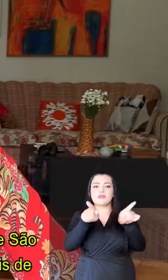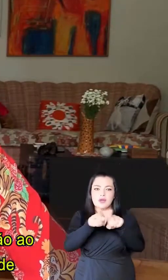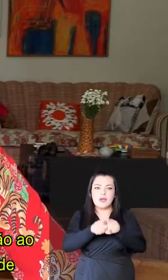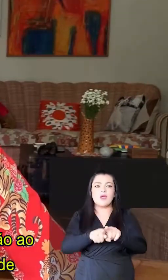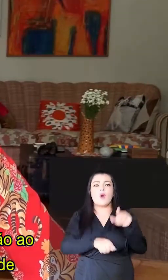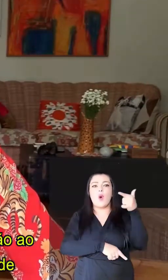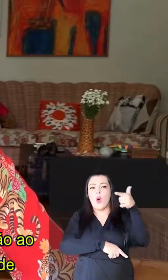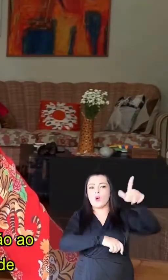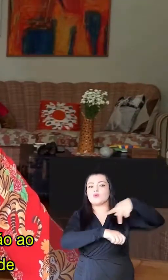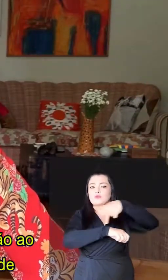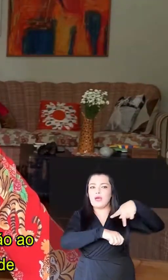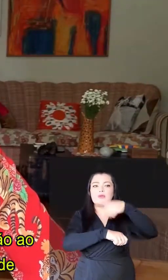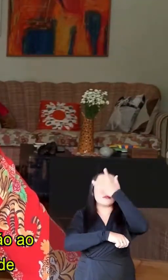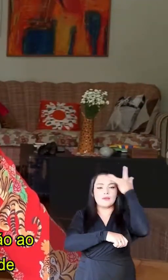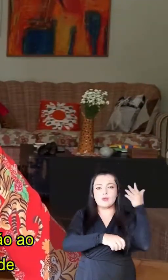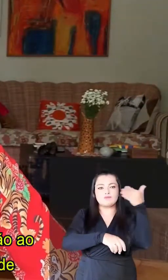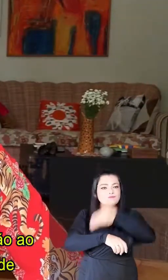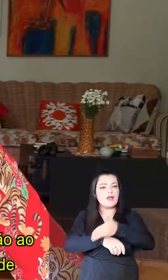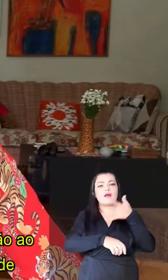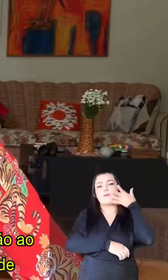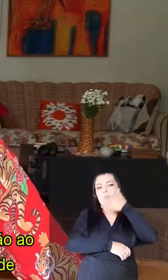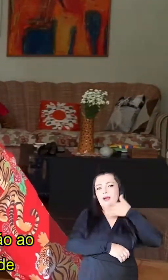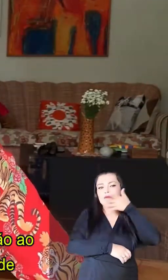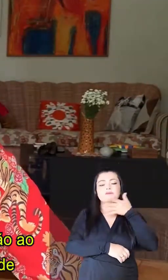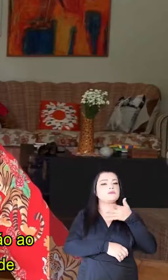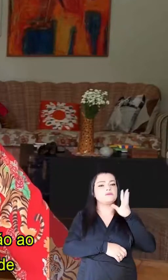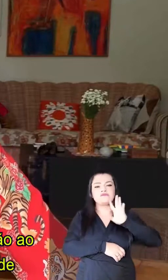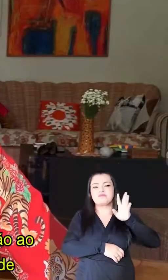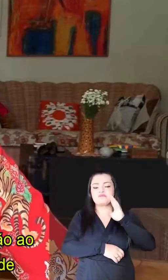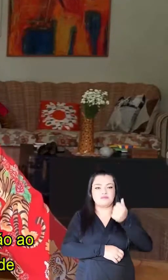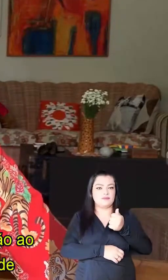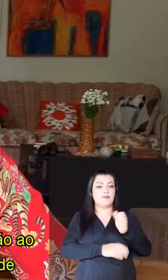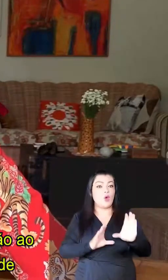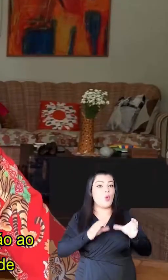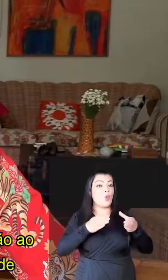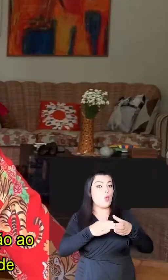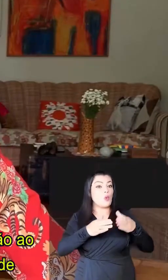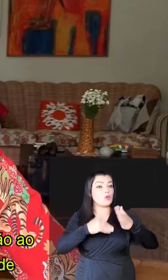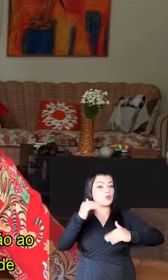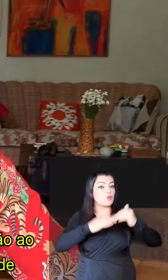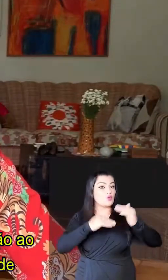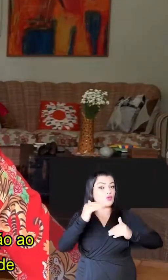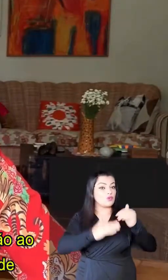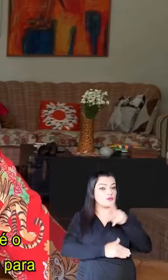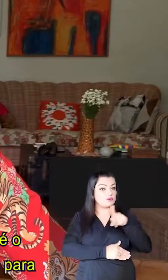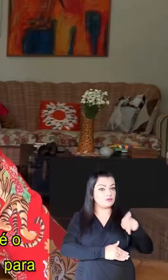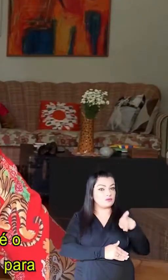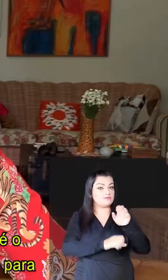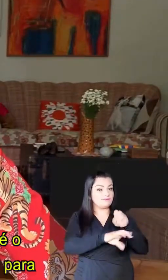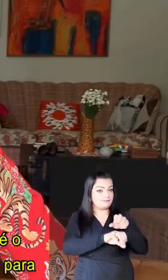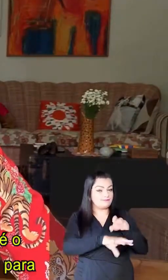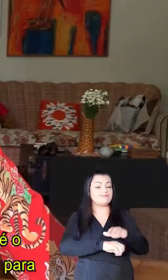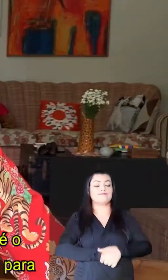de museus de outros países do mundo. Em relação ao núcleo educativo, a gente teve a